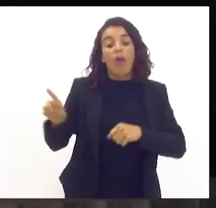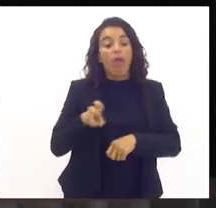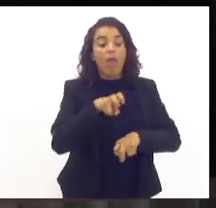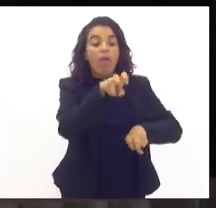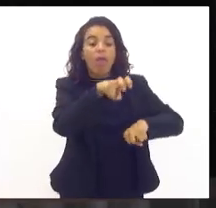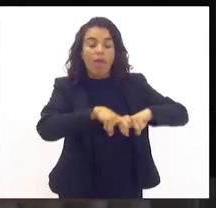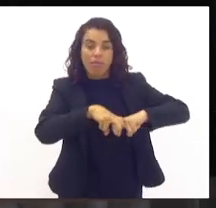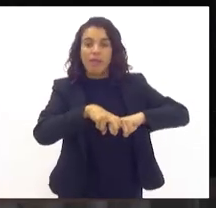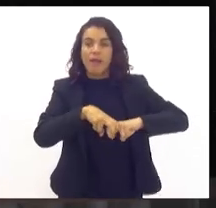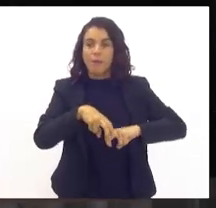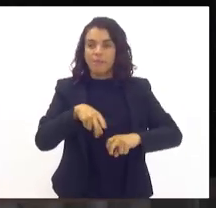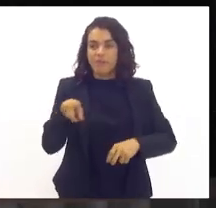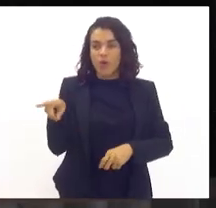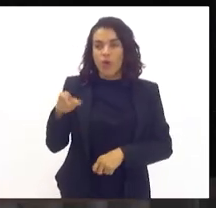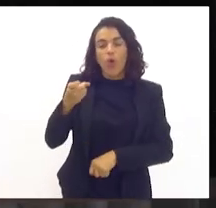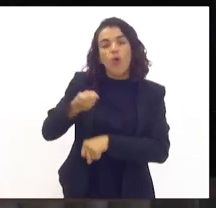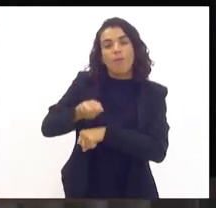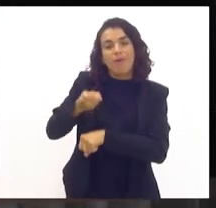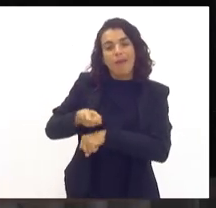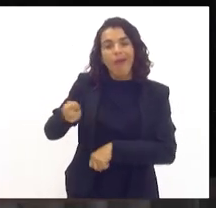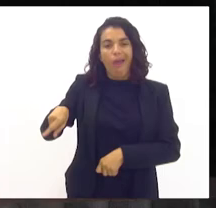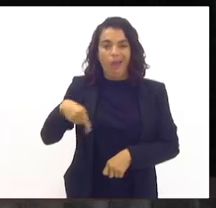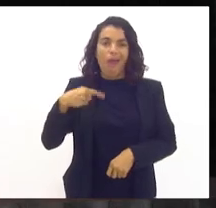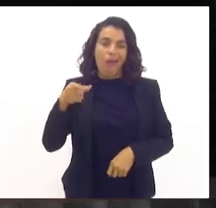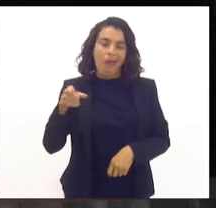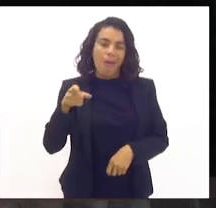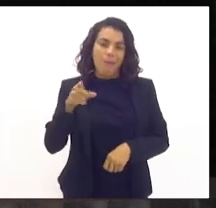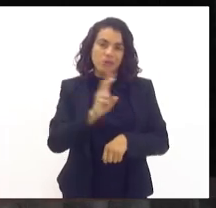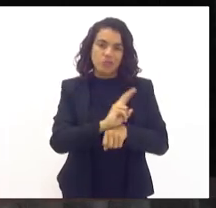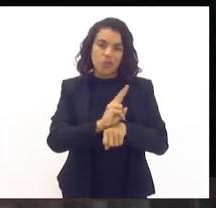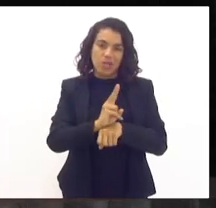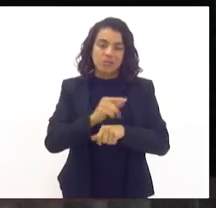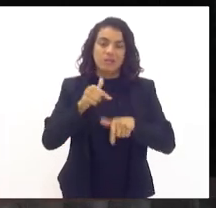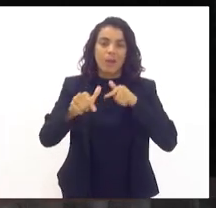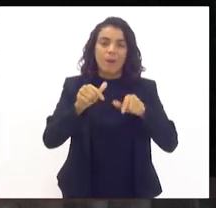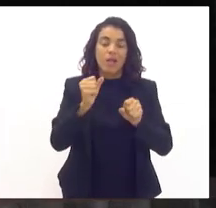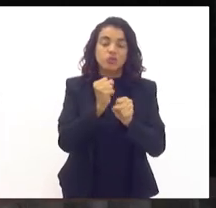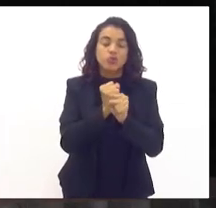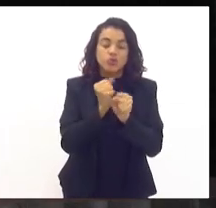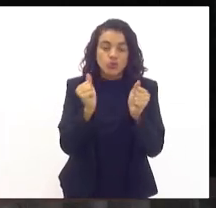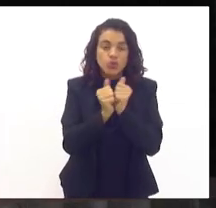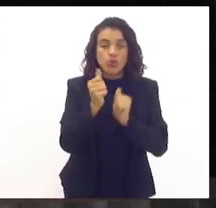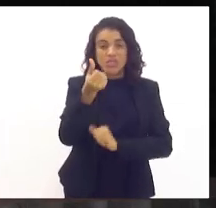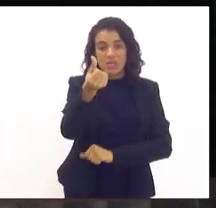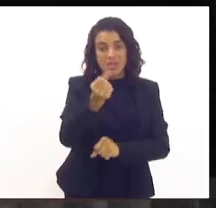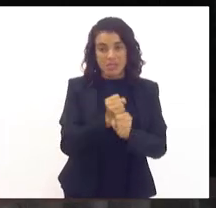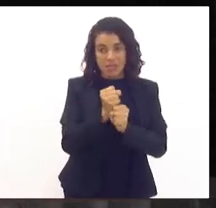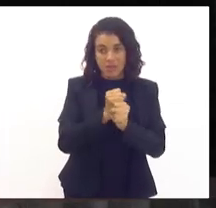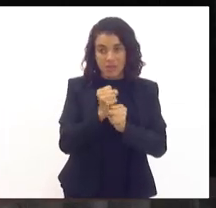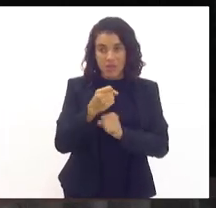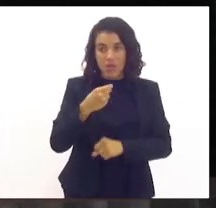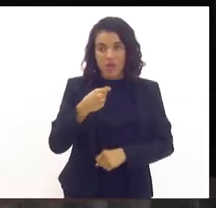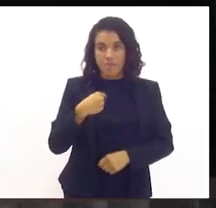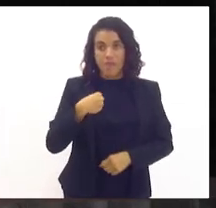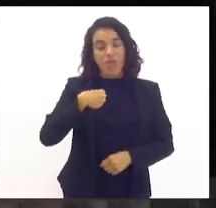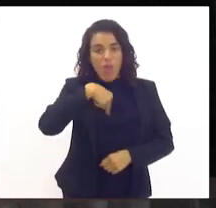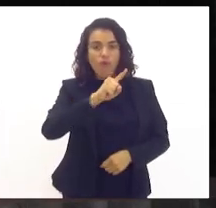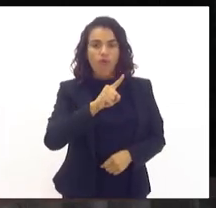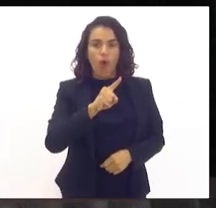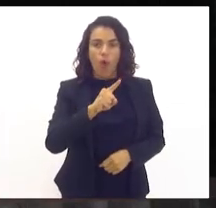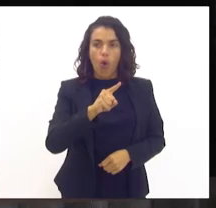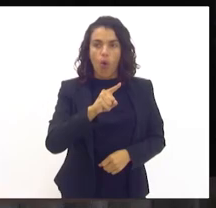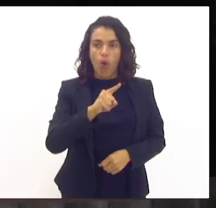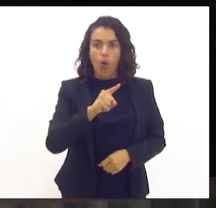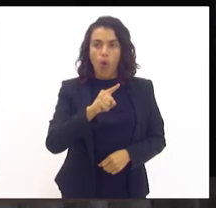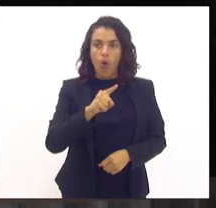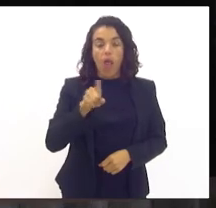O marrentinho era meu segurança, Silvio, que está comigo há 6 anos. Eu falei, não, quem vai sou eu.